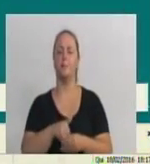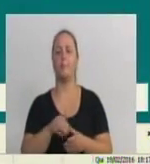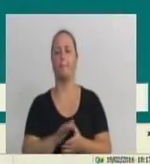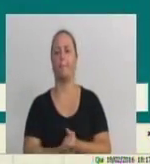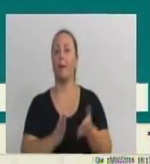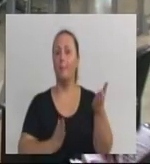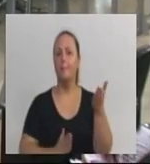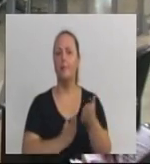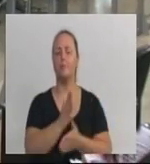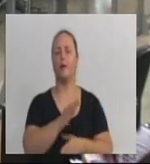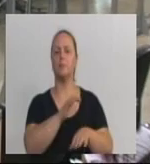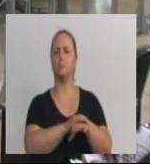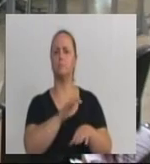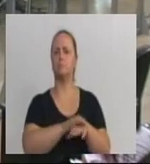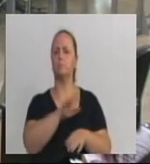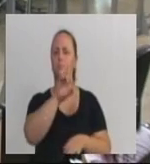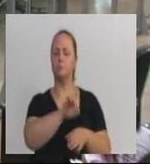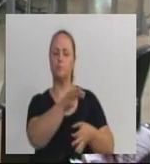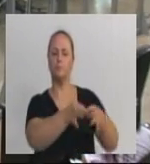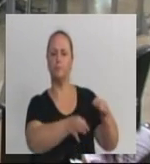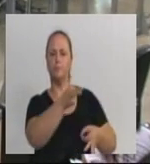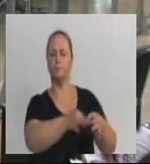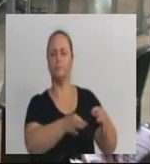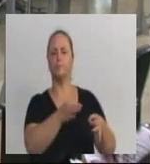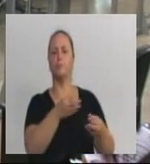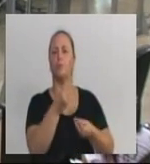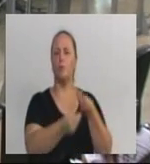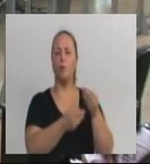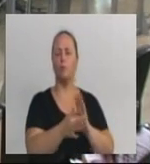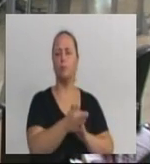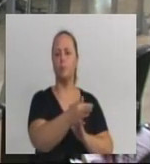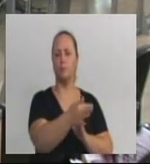aprovada e a diretoria legislativa para providências.